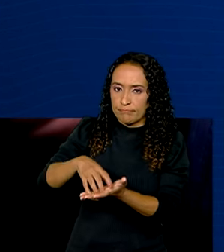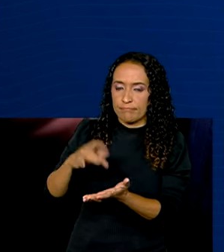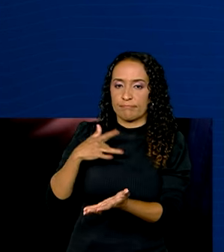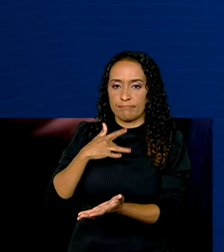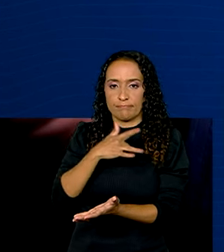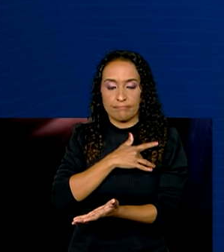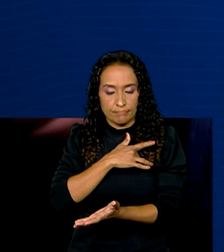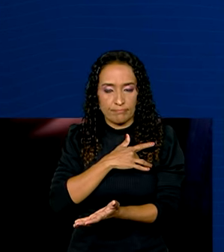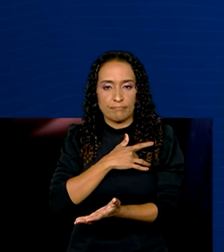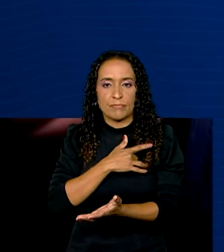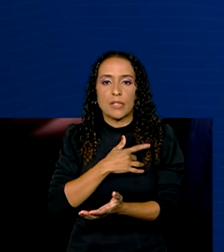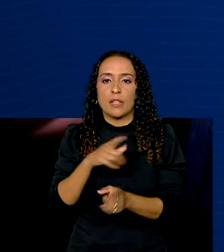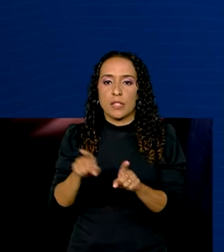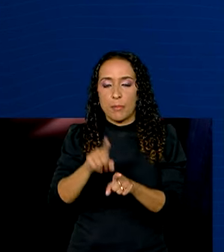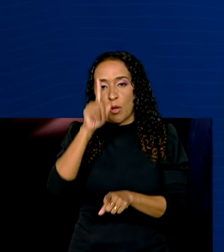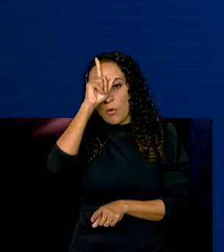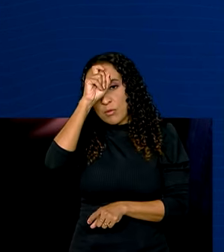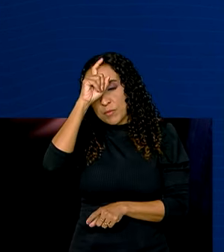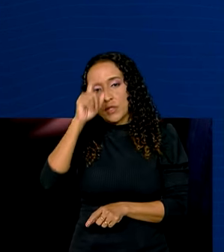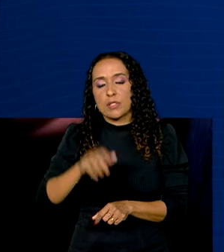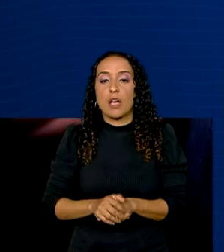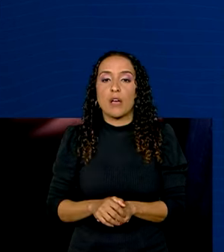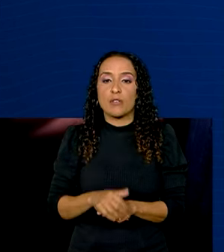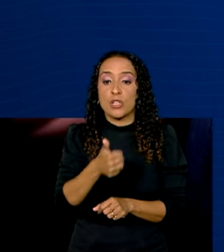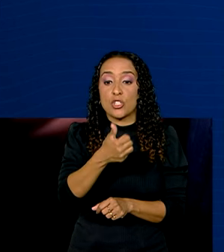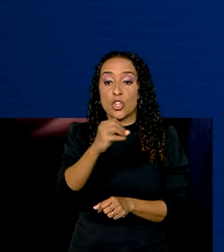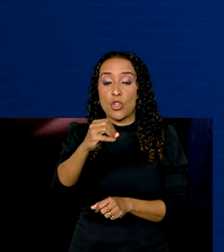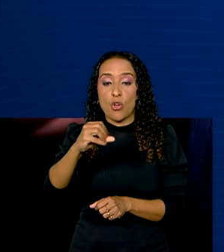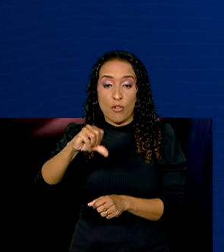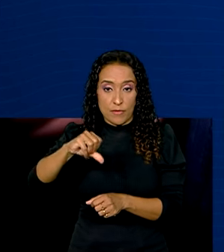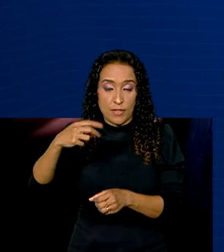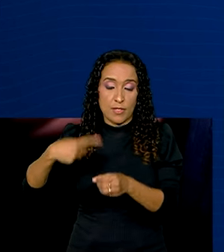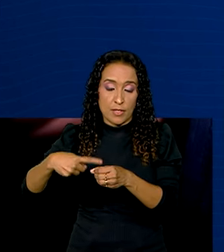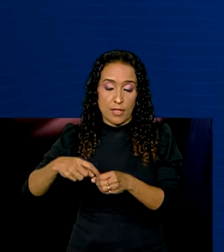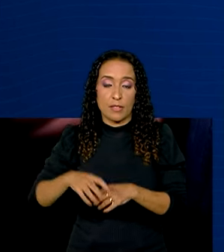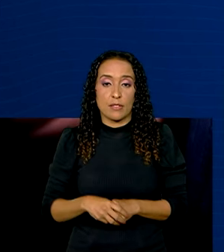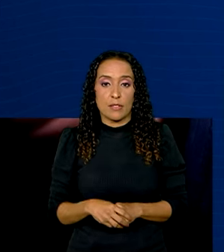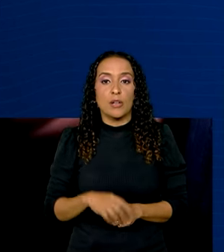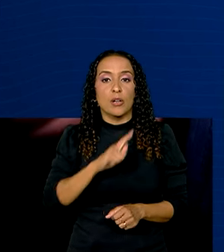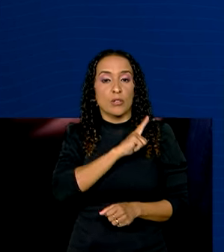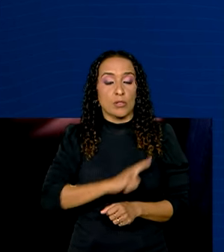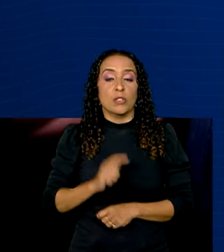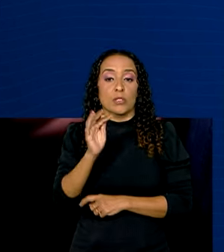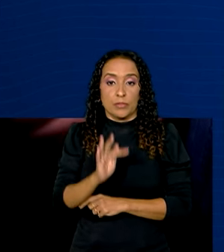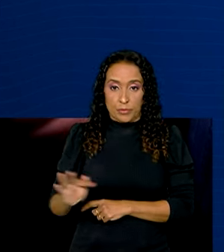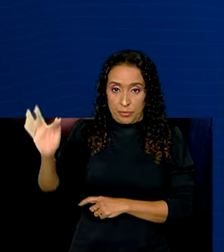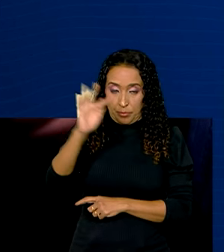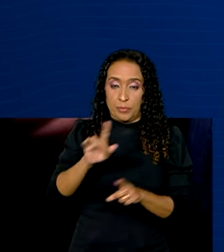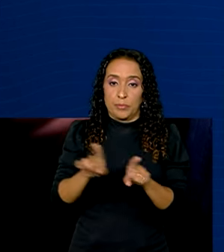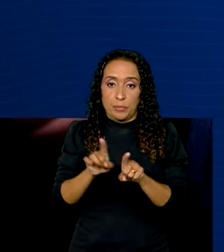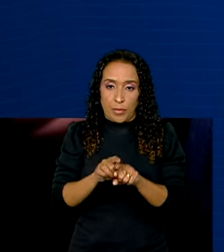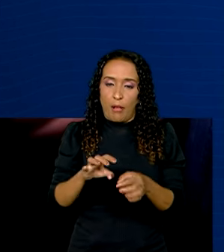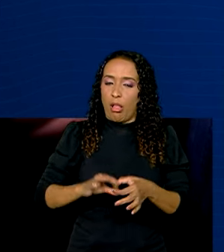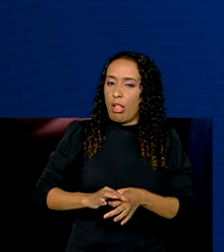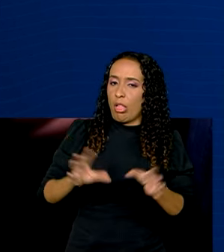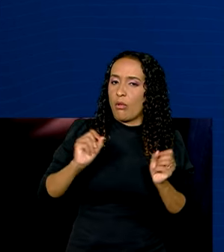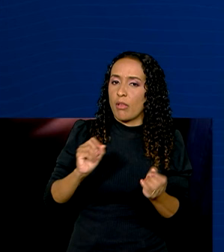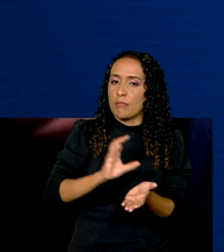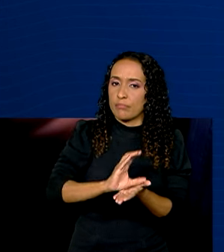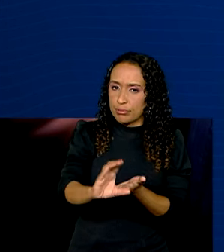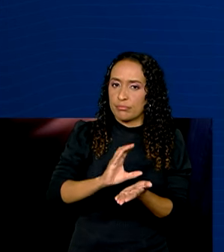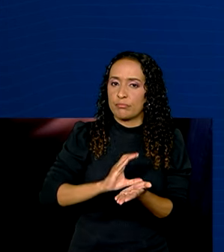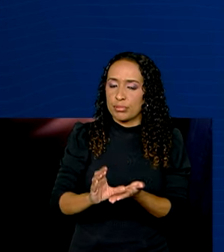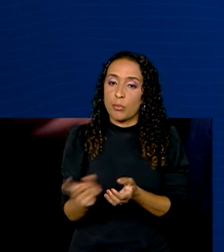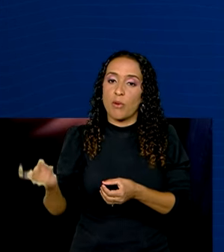básicas de saúde e hospitais em 19 cidades. O governo federal também liberou crédito